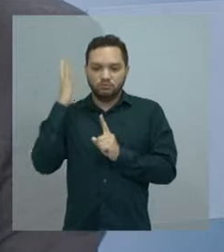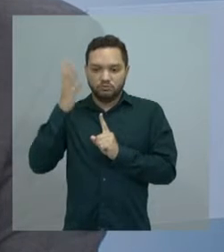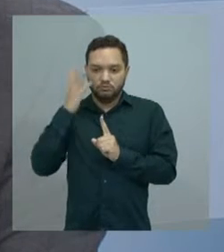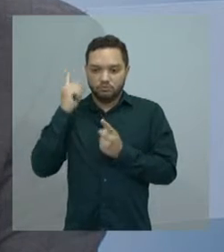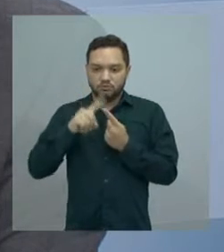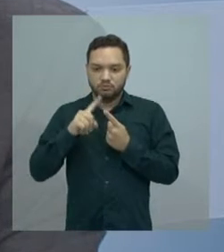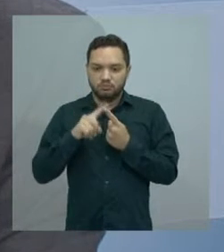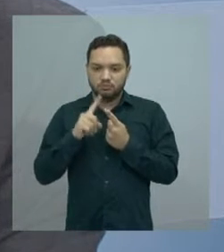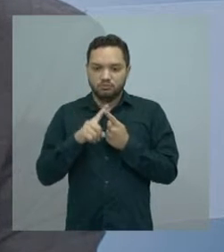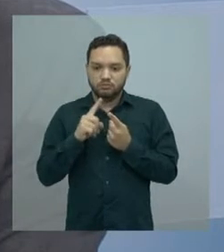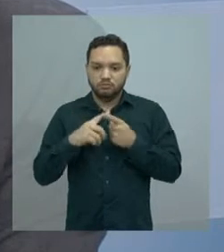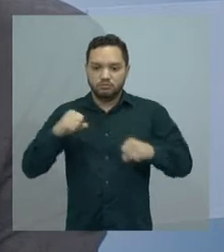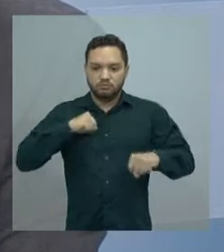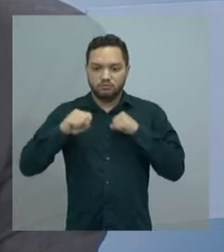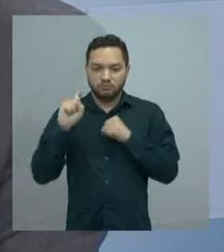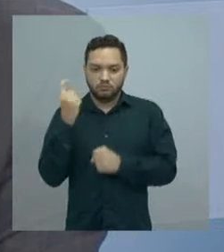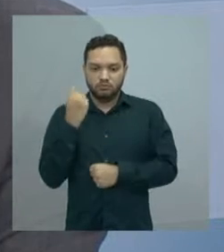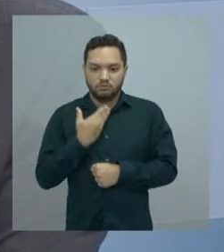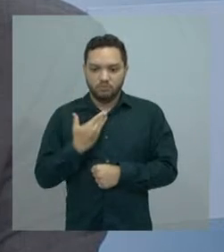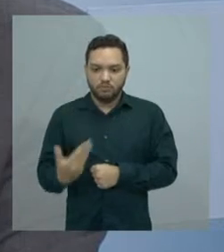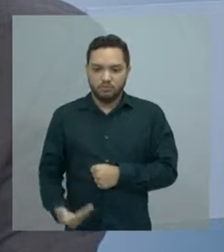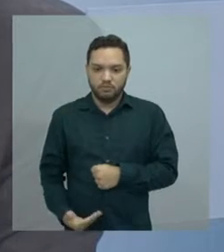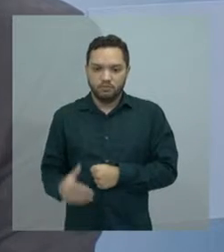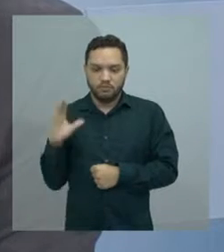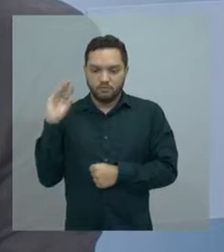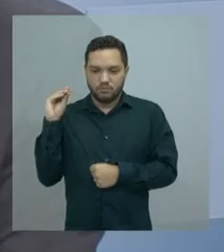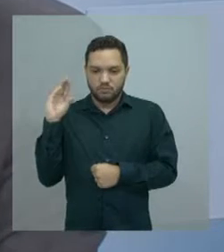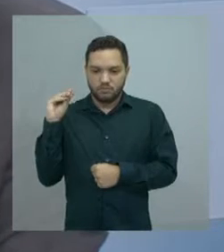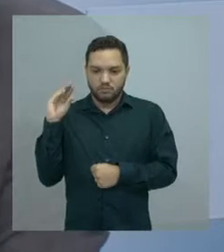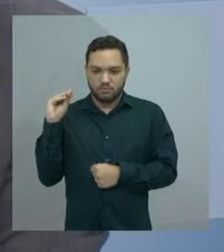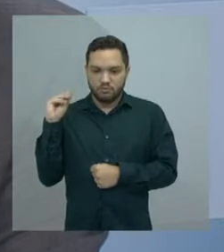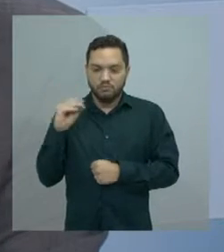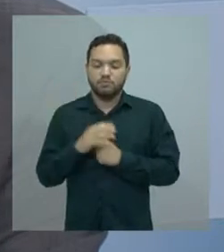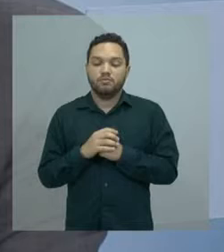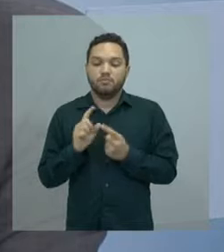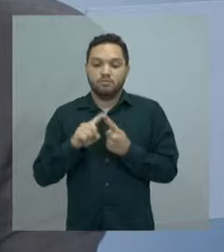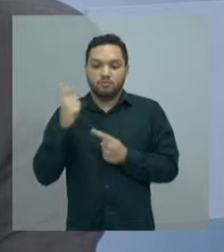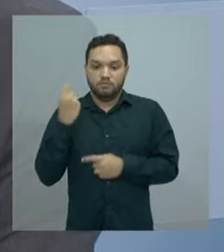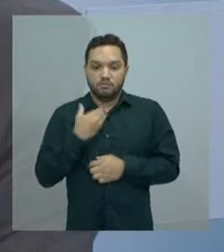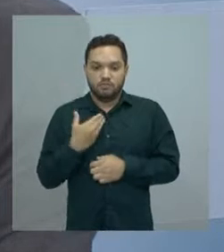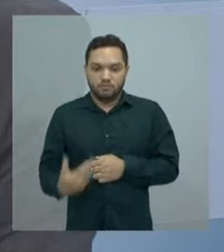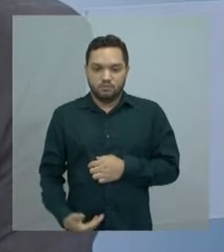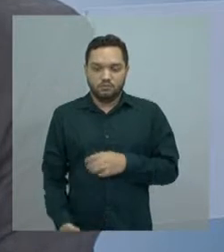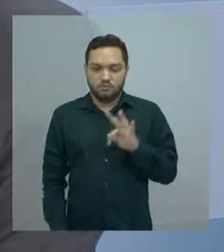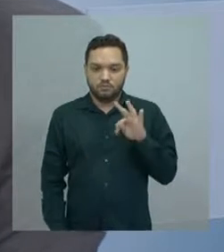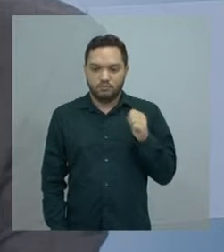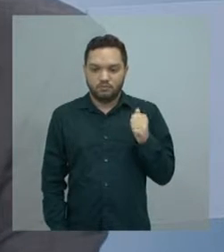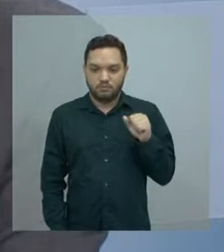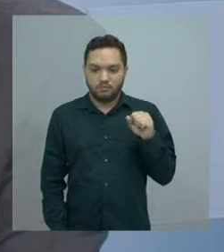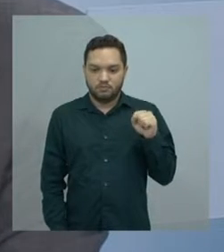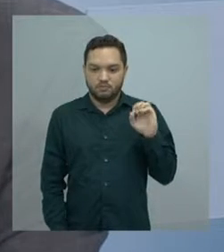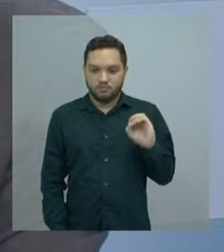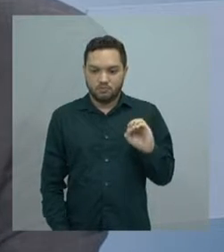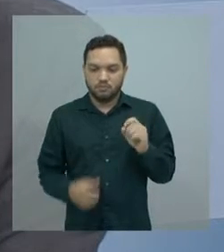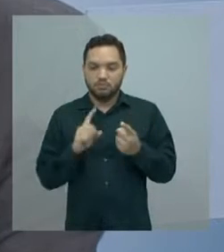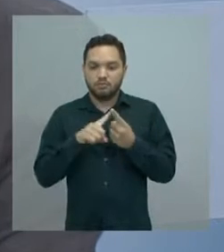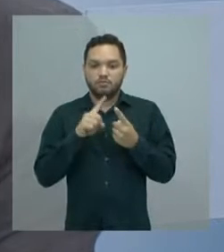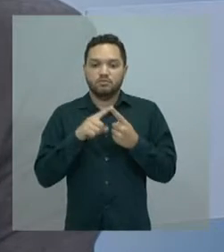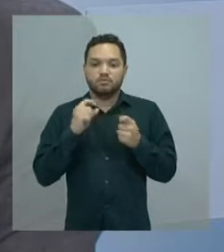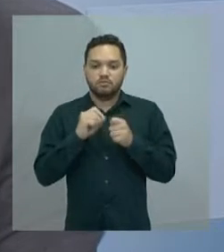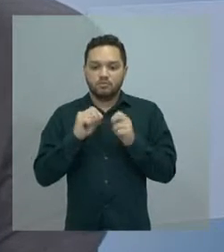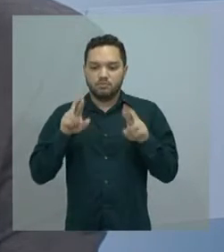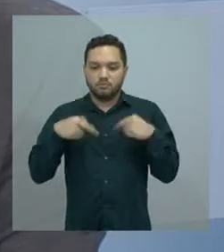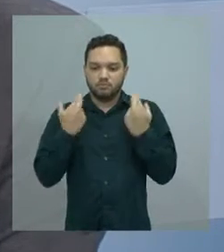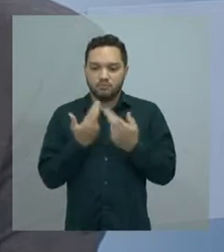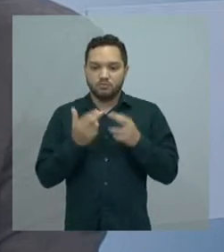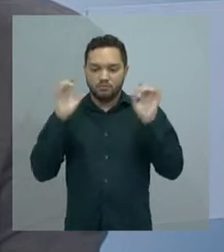debate com o ex-governador Ciro Gomes e o ex-governador Tasso Gereissati, fez uma sessão